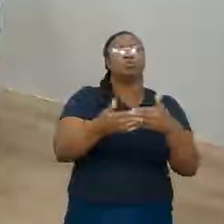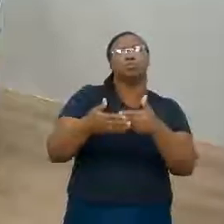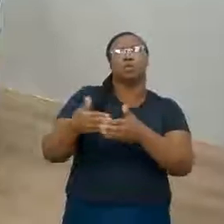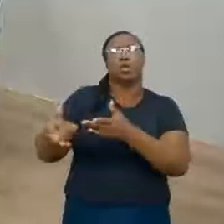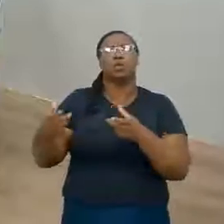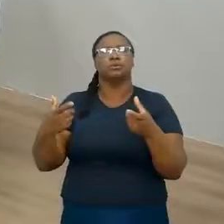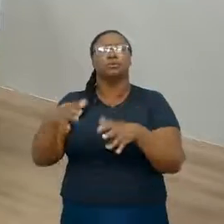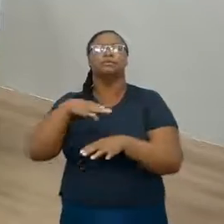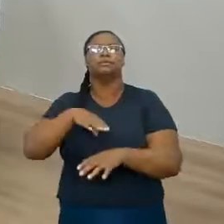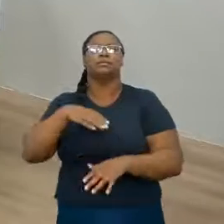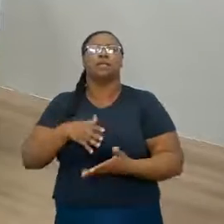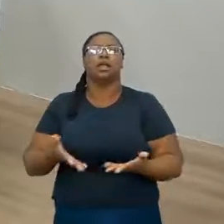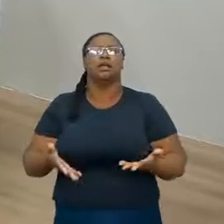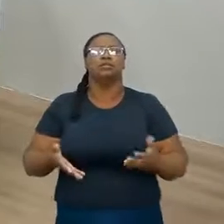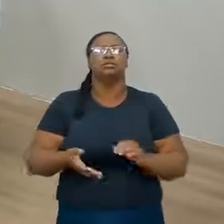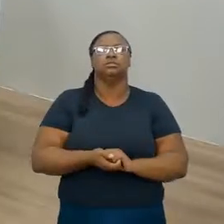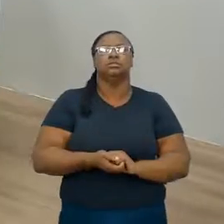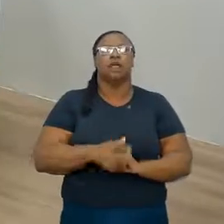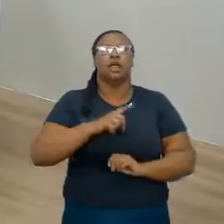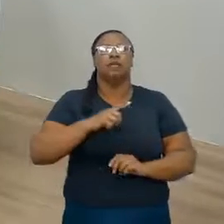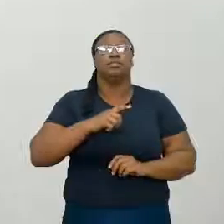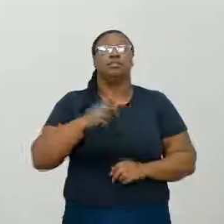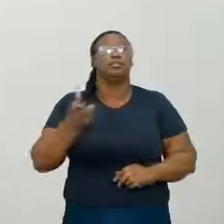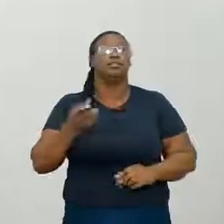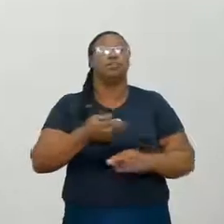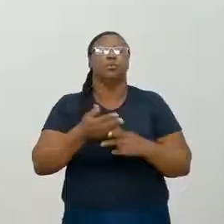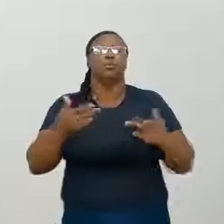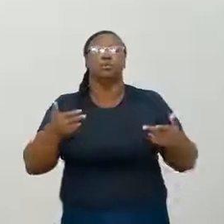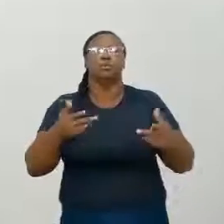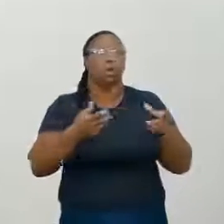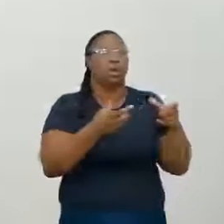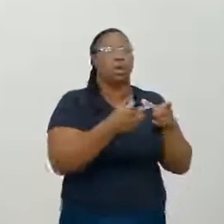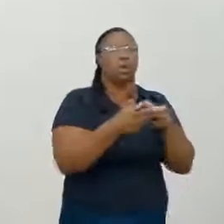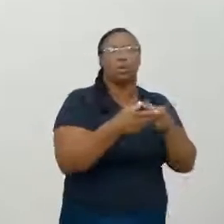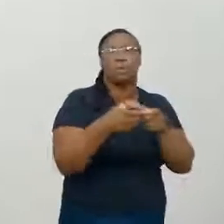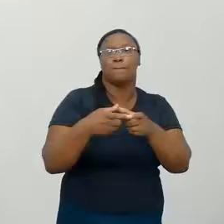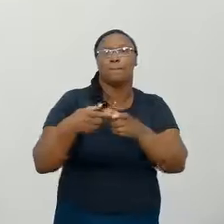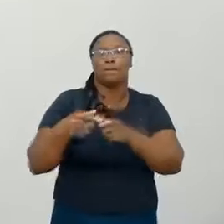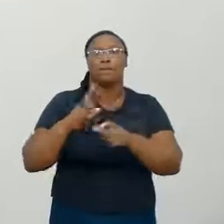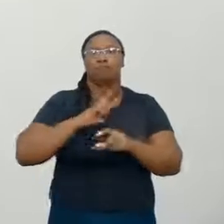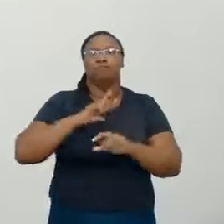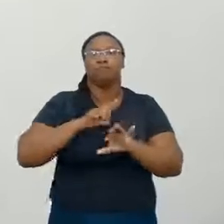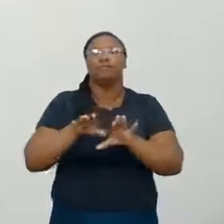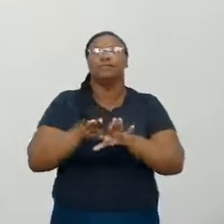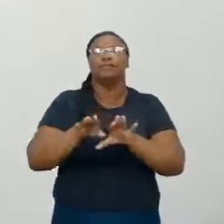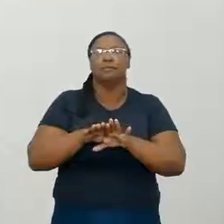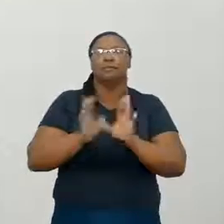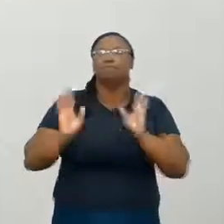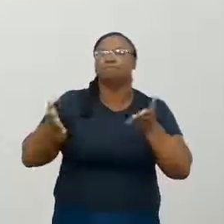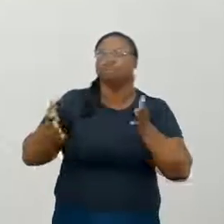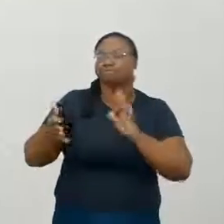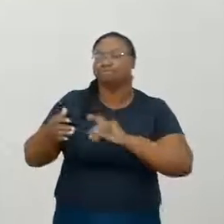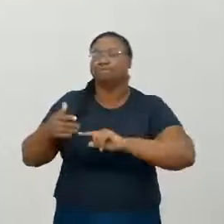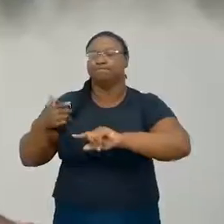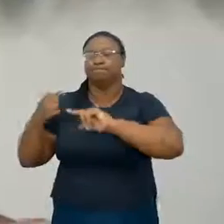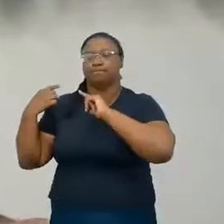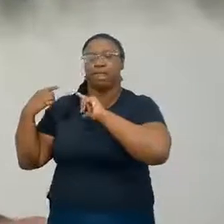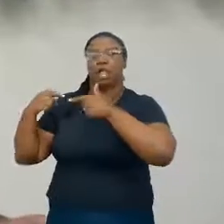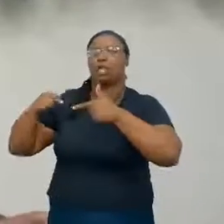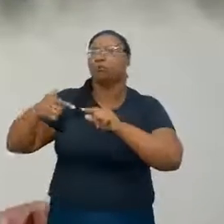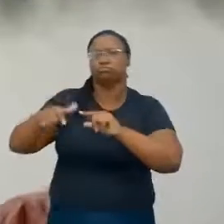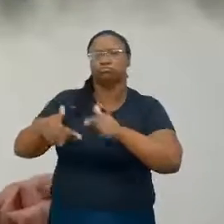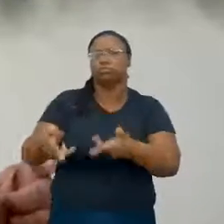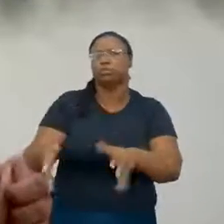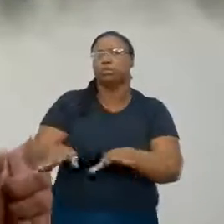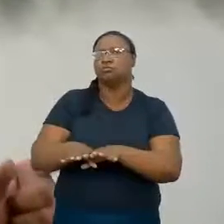na cidade a gente tem alguma coisa, né, no bairro a gente tem alguma coisa que já foi elencado como patrimônio imaterial. E aí você faz um recorte